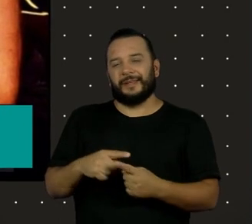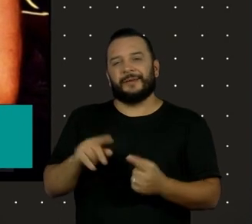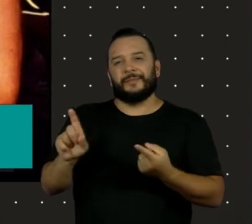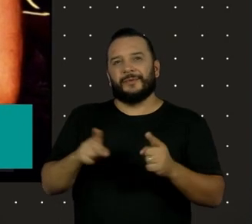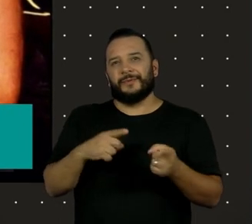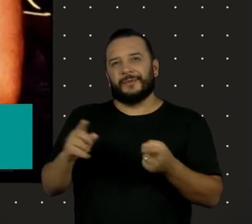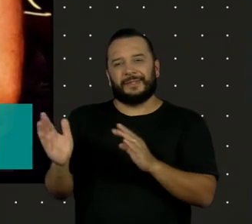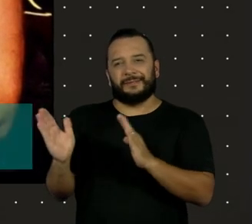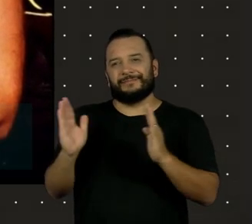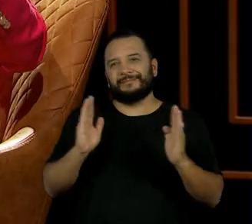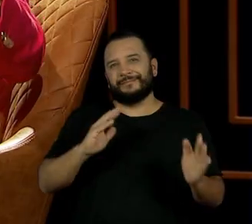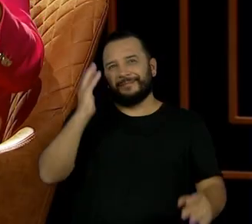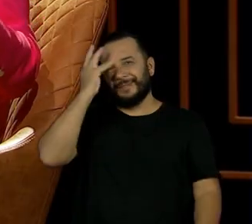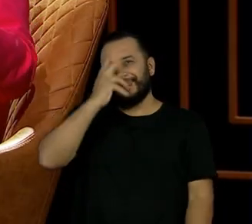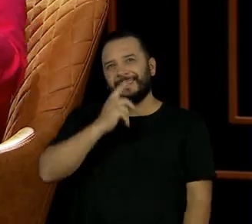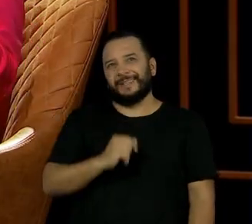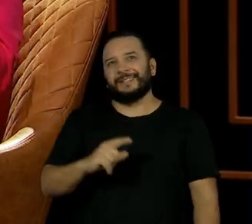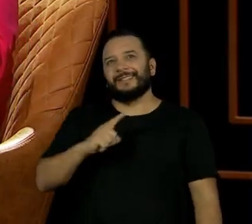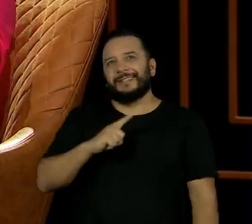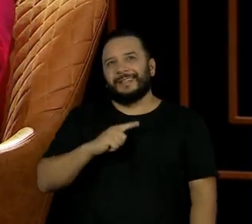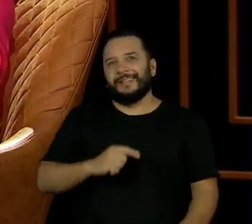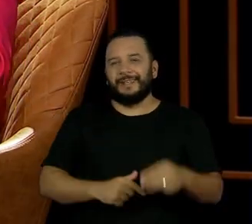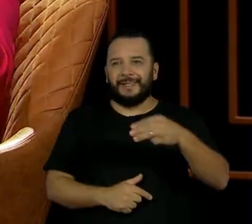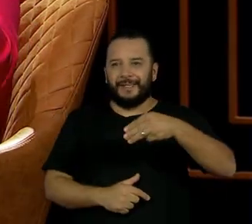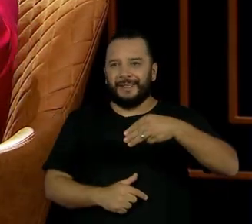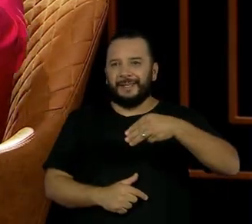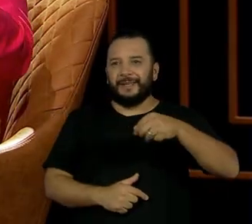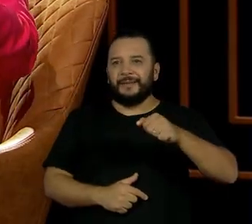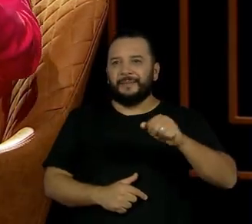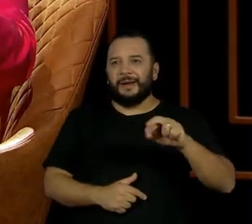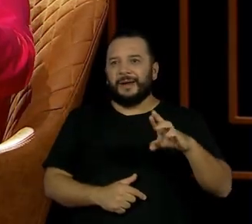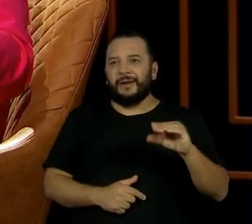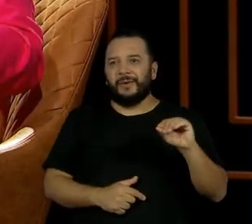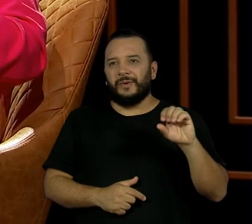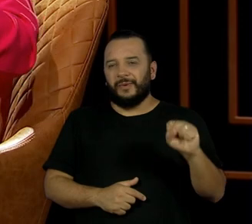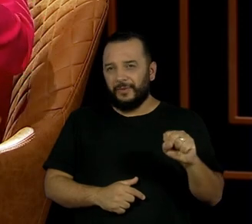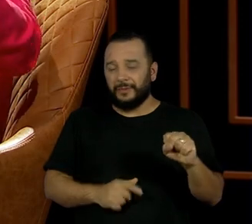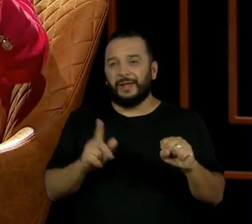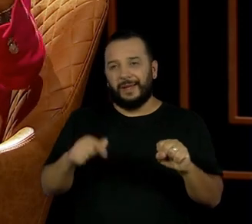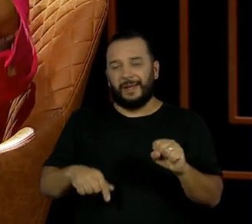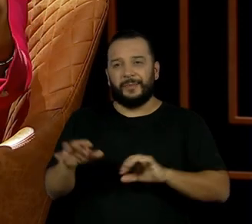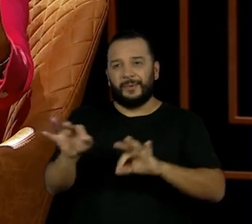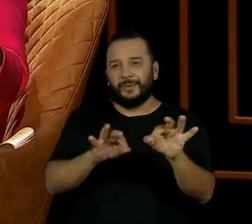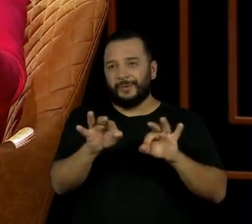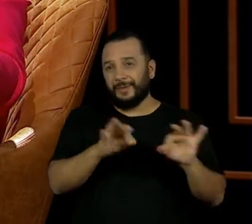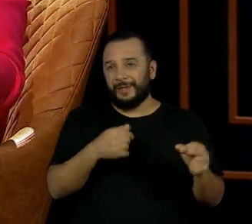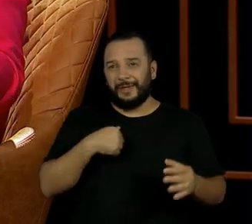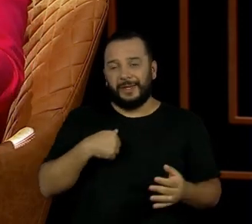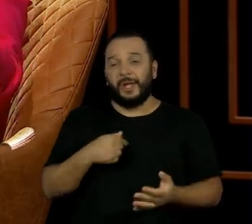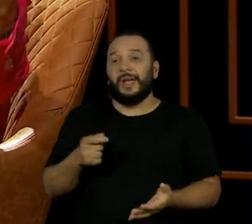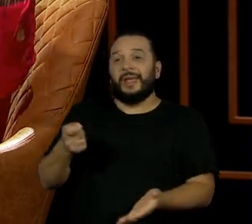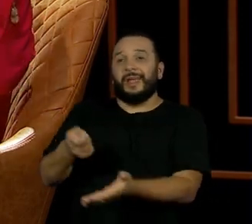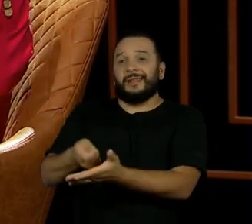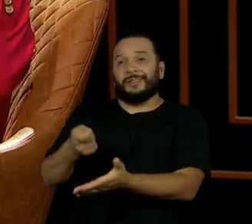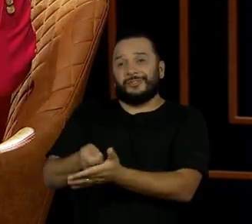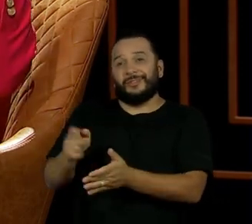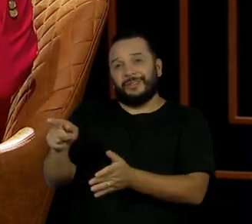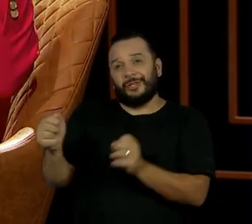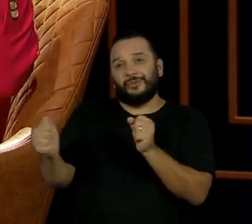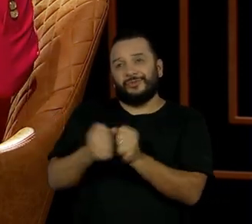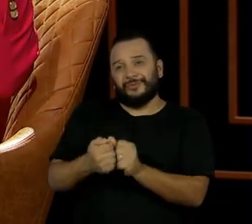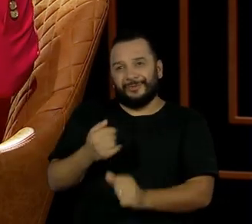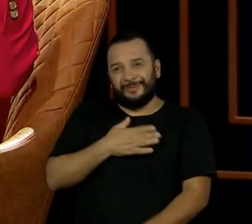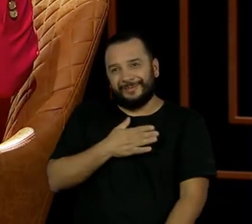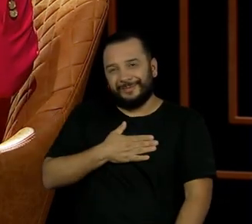esses encontros o marketing de Castro que foi o produtor que eu exigir já era meu brother e que tem